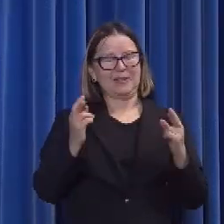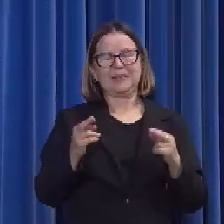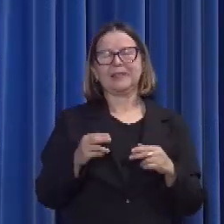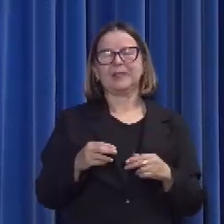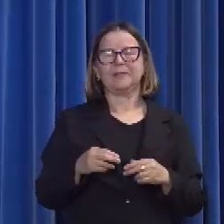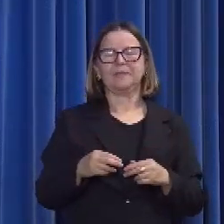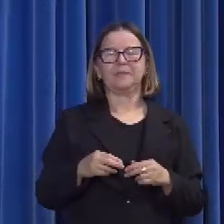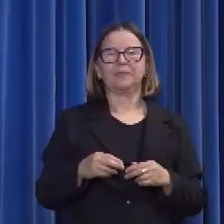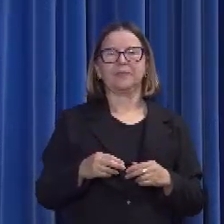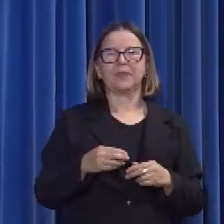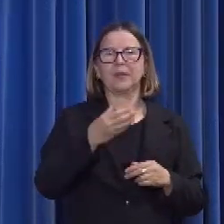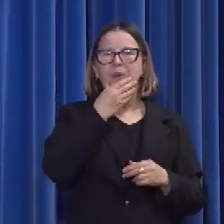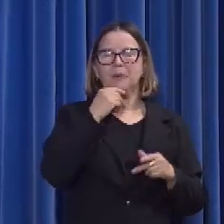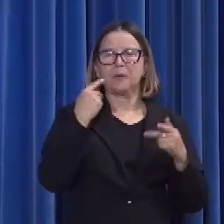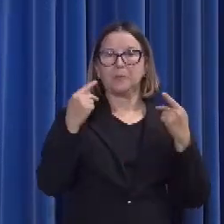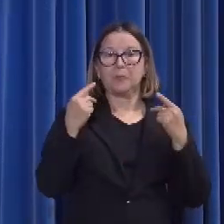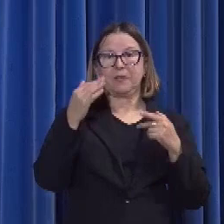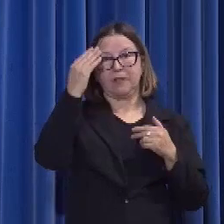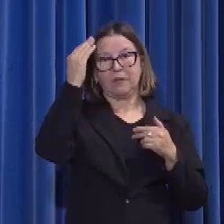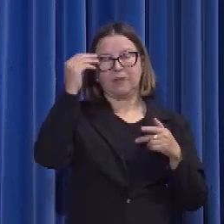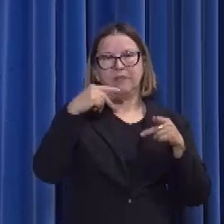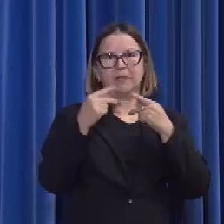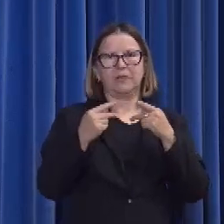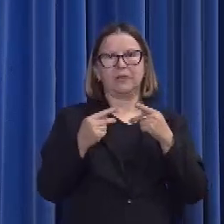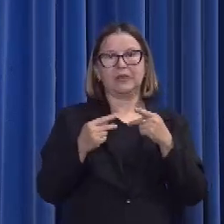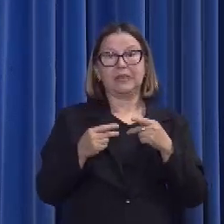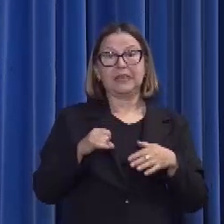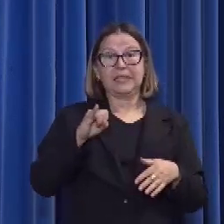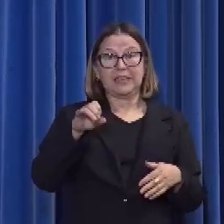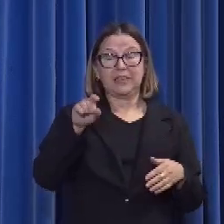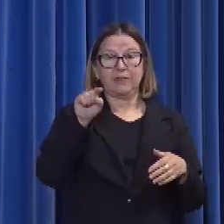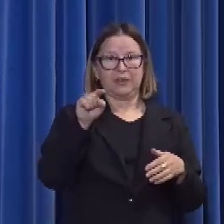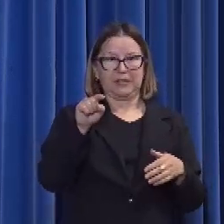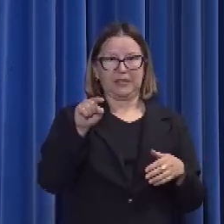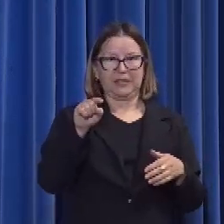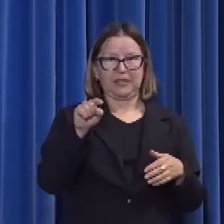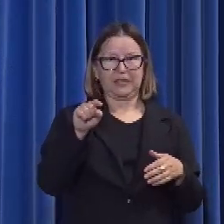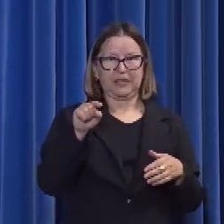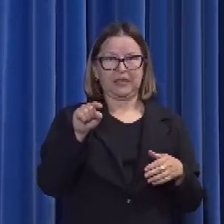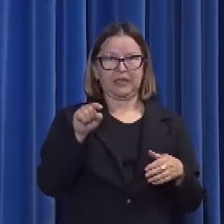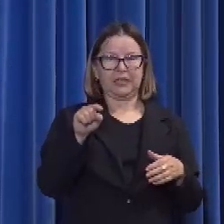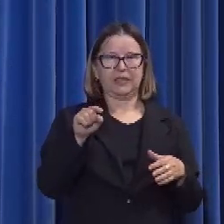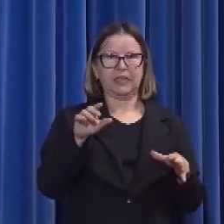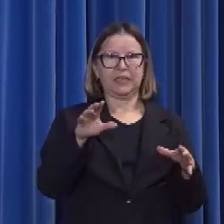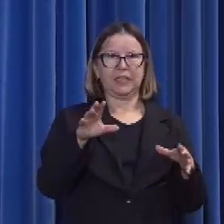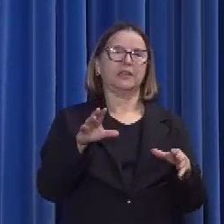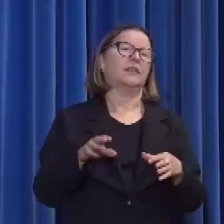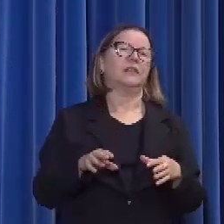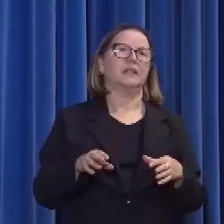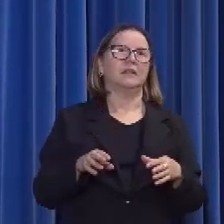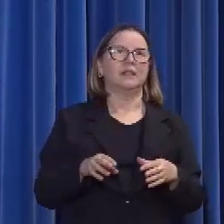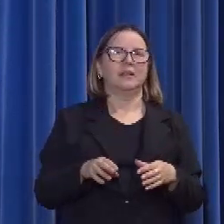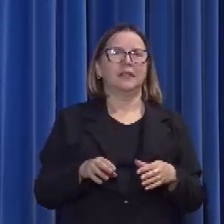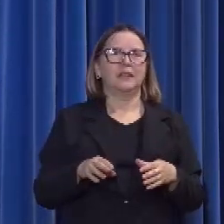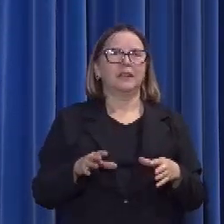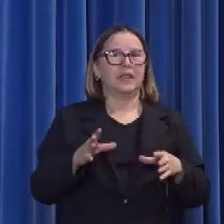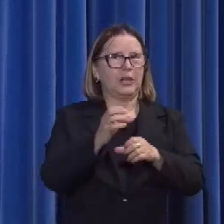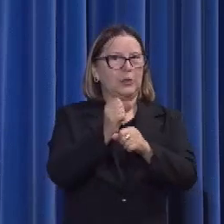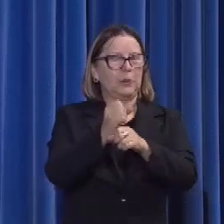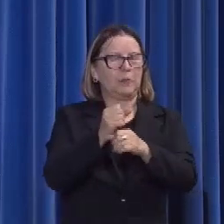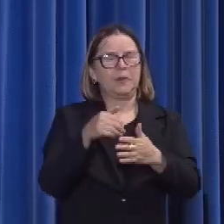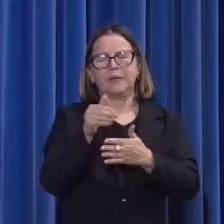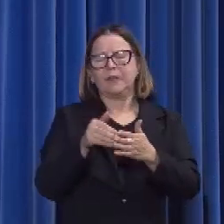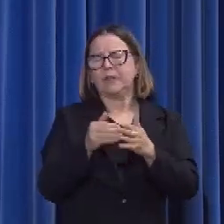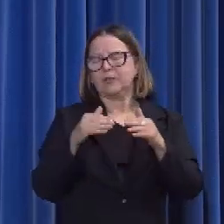uma expressão, ele fala, se você pegar todos os sofrimentos desse mundo, que você passou e vai passar, e colocar